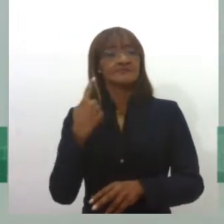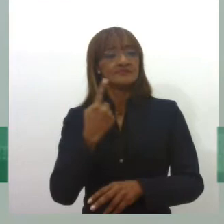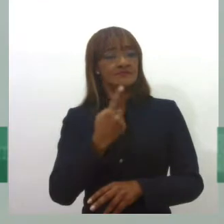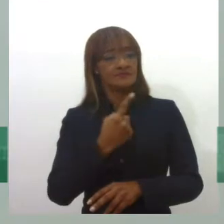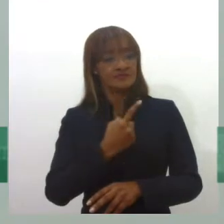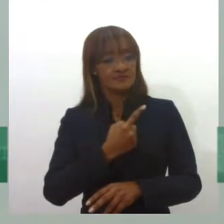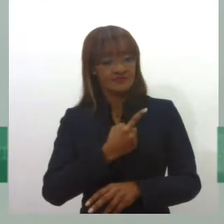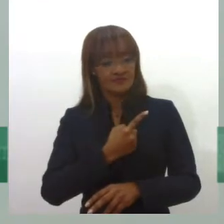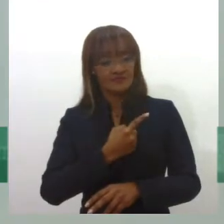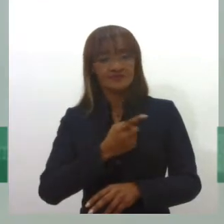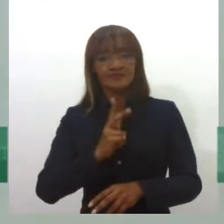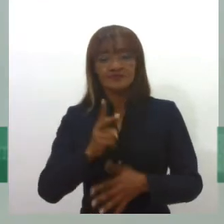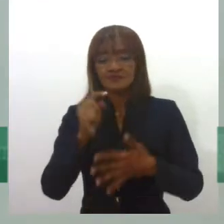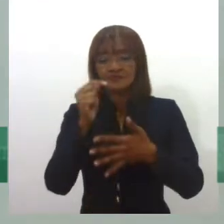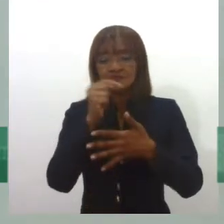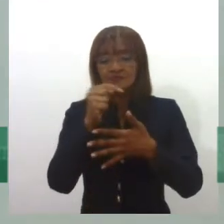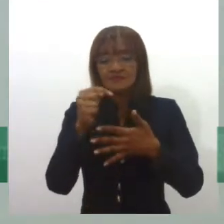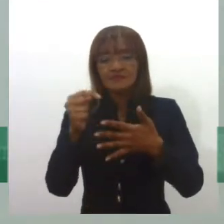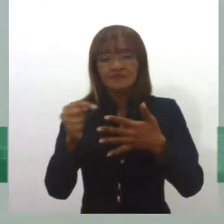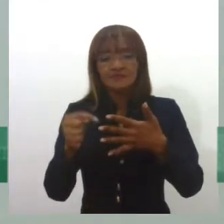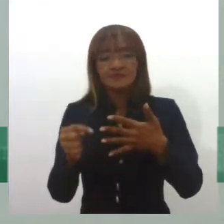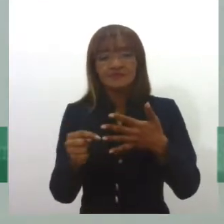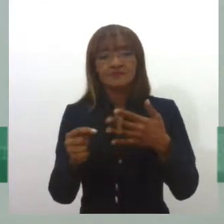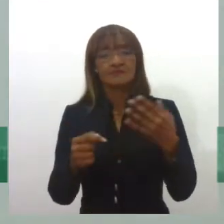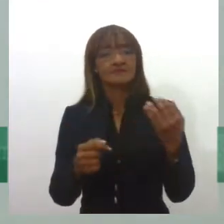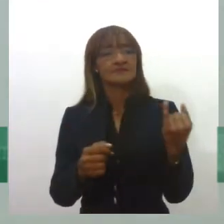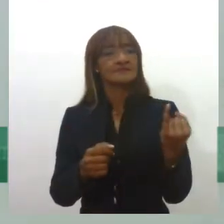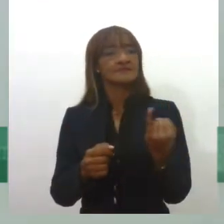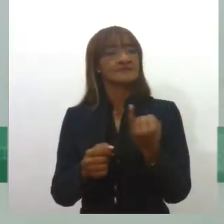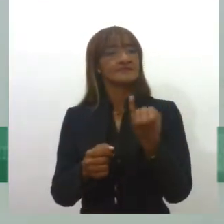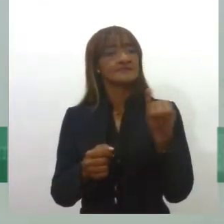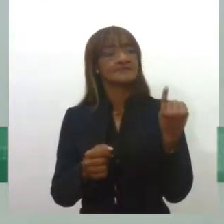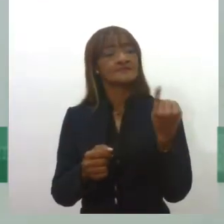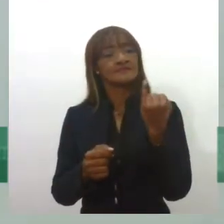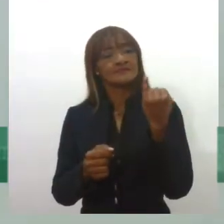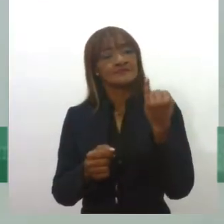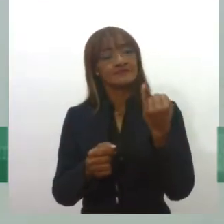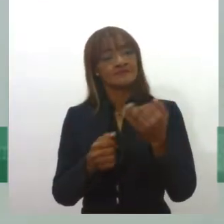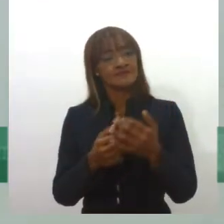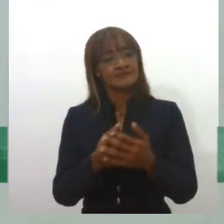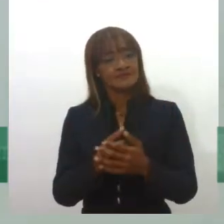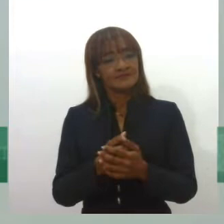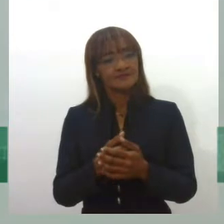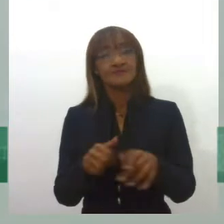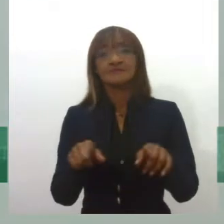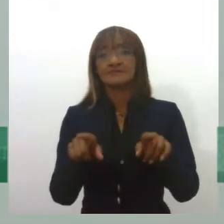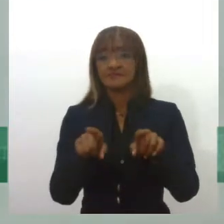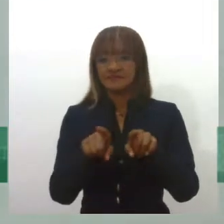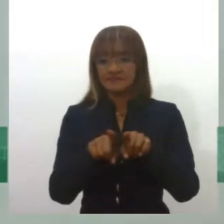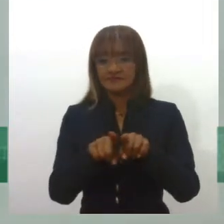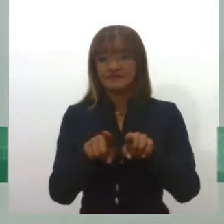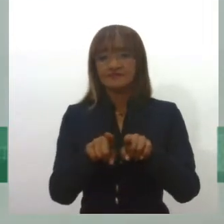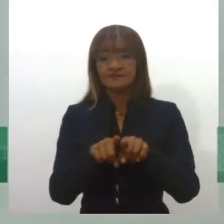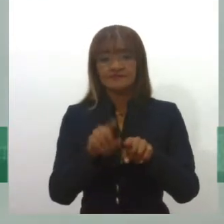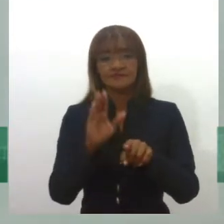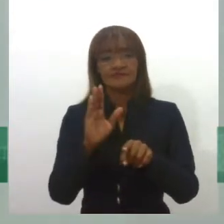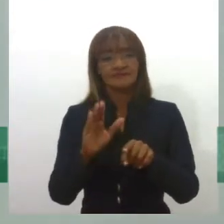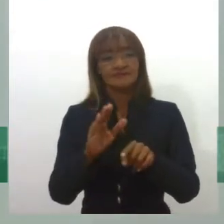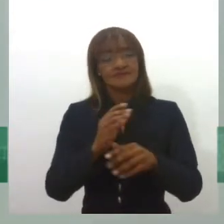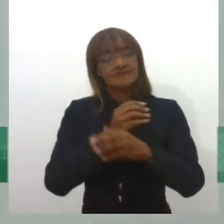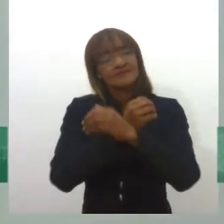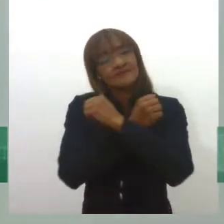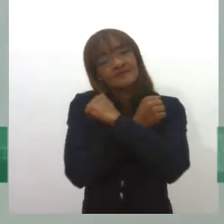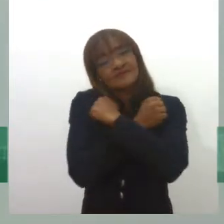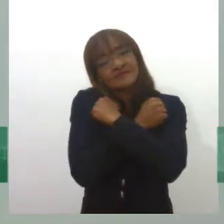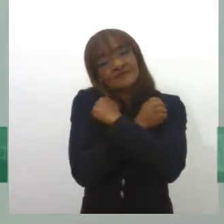com ponderações tão importantes que foram expressadas também. E também dar um abraço para